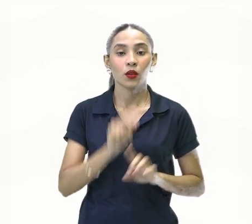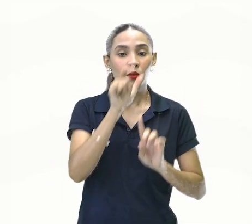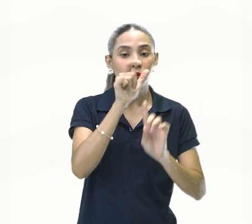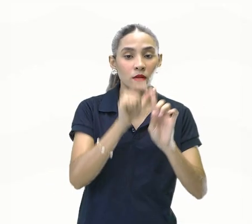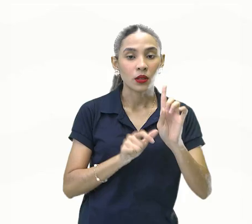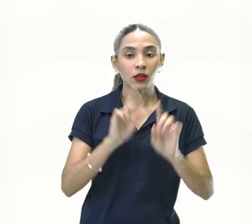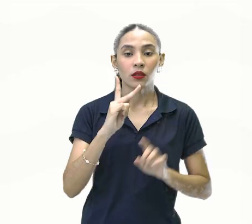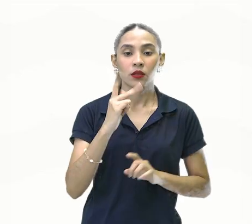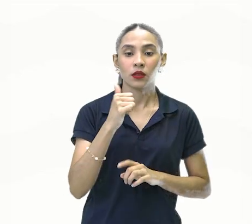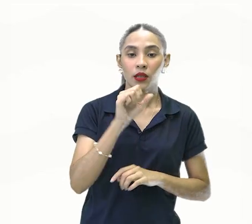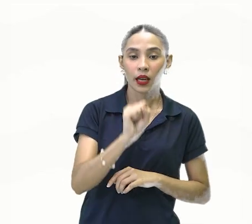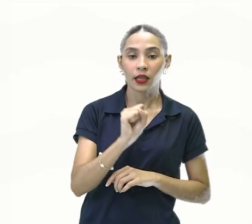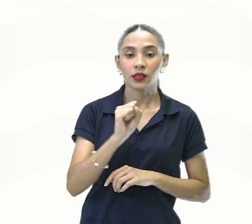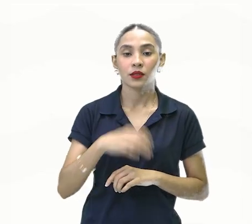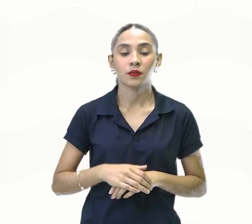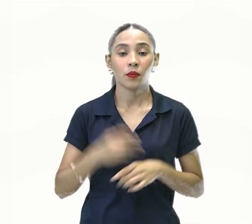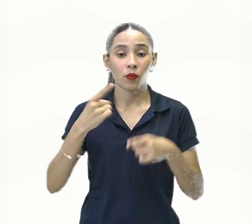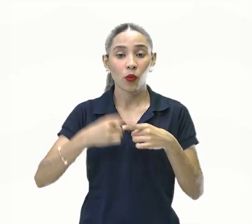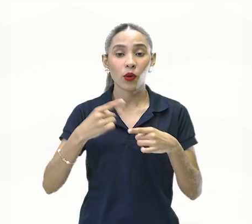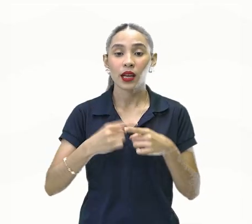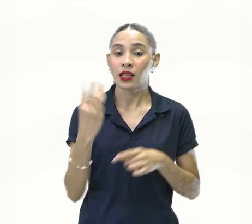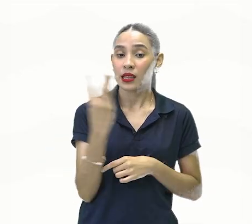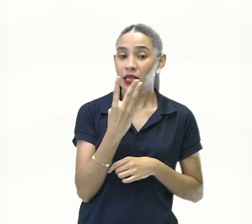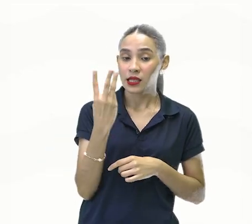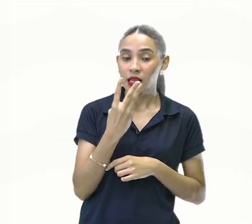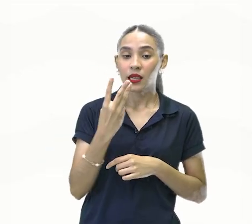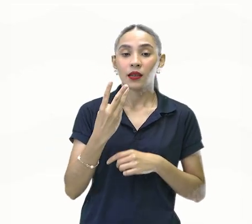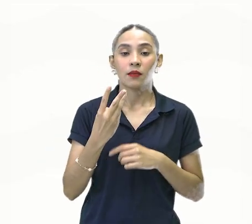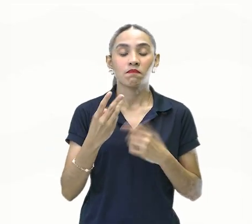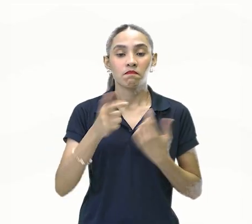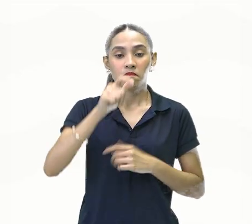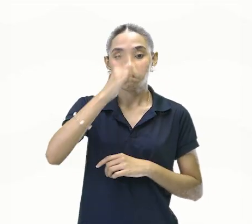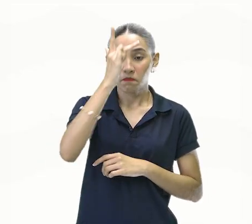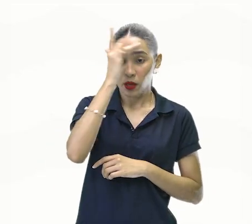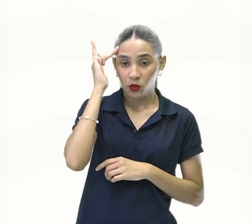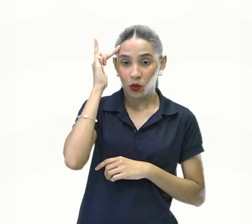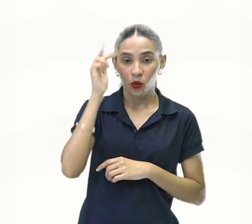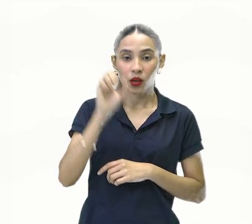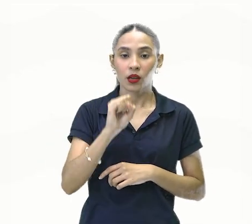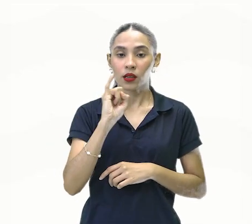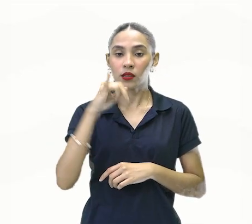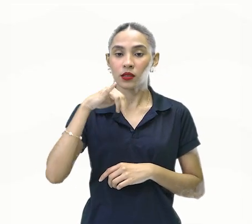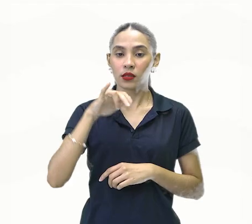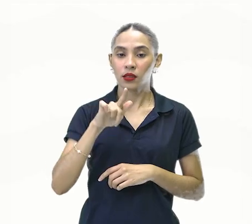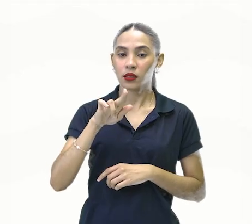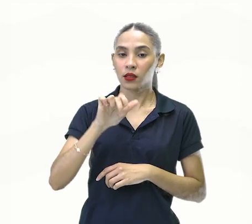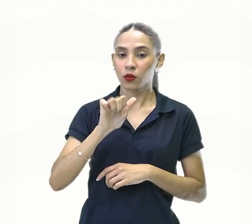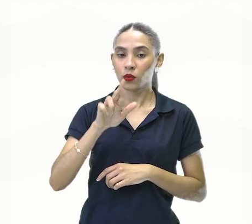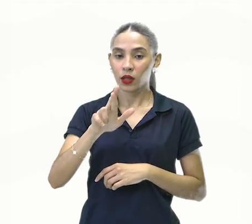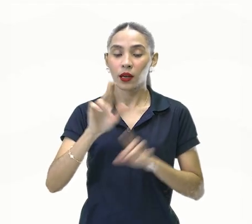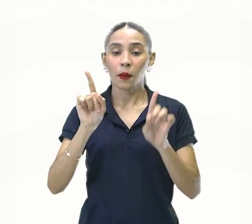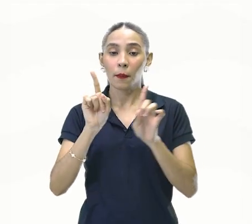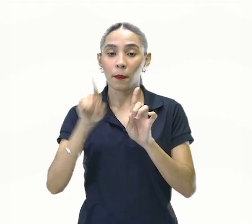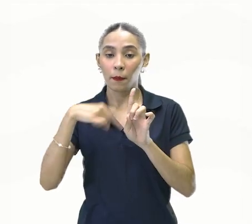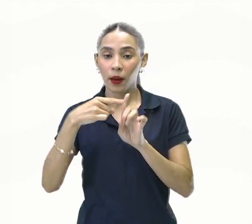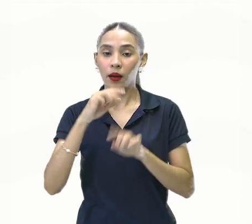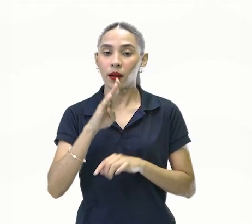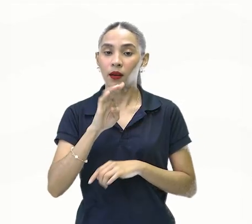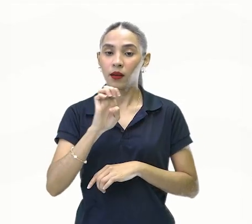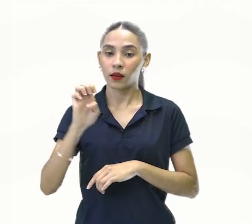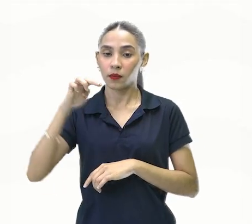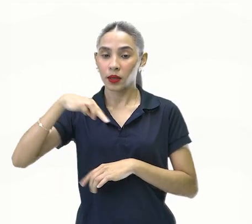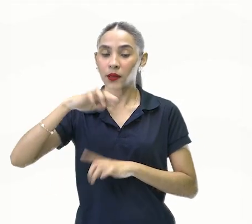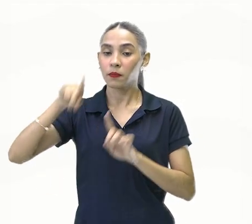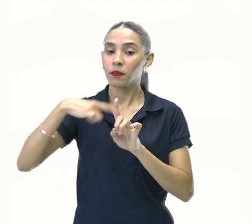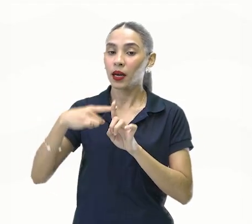Sujeito, has, né? Porque o sujeito é a terceira pessoa do singular, por isso é has e não have, mais been, mais verbo principal